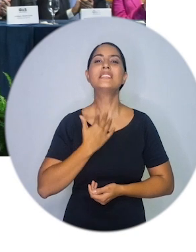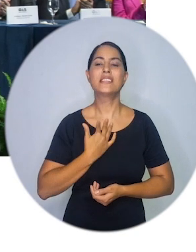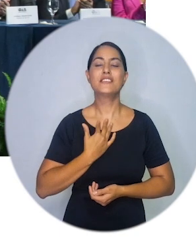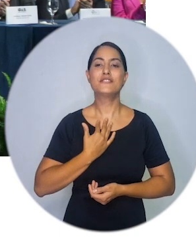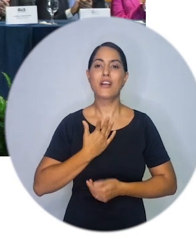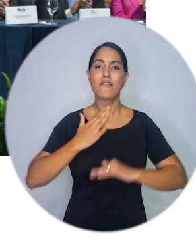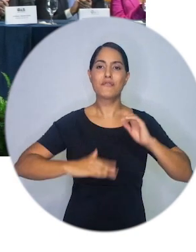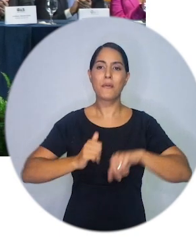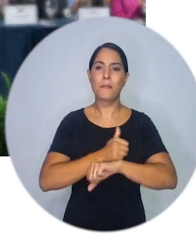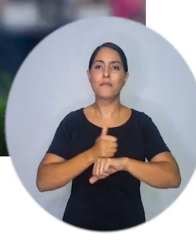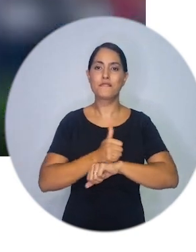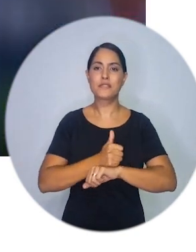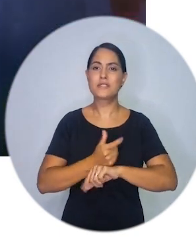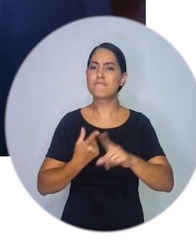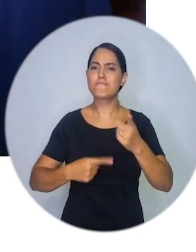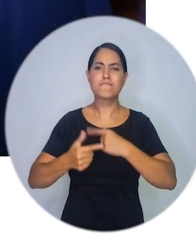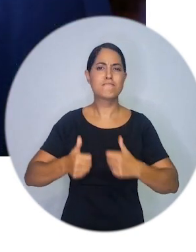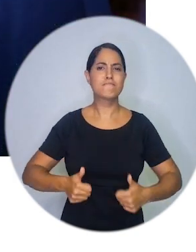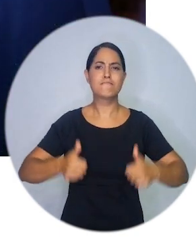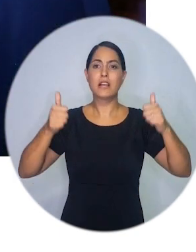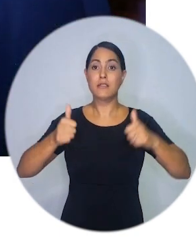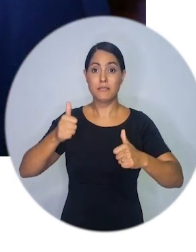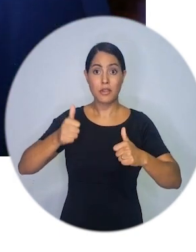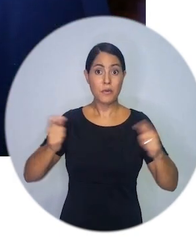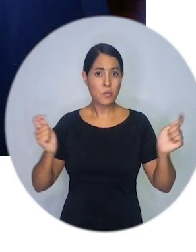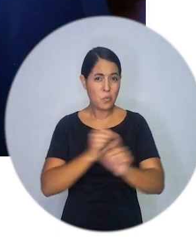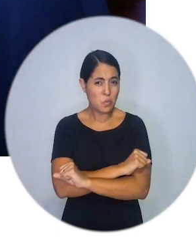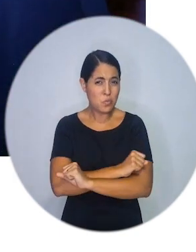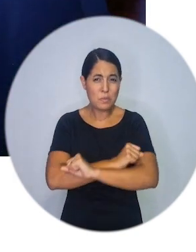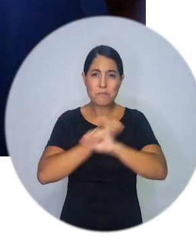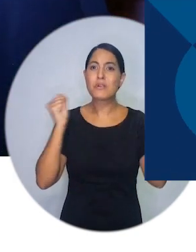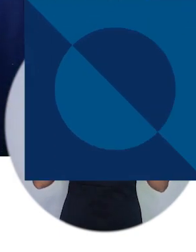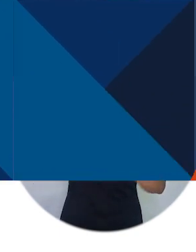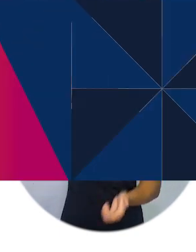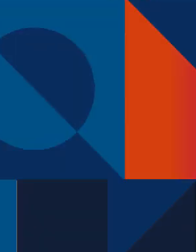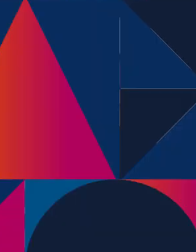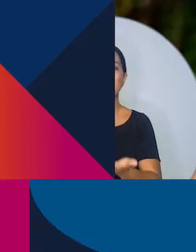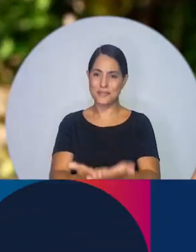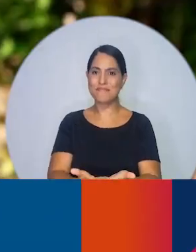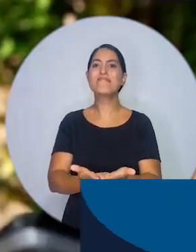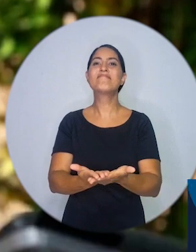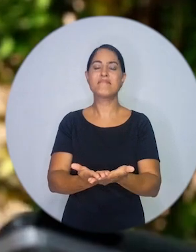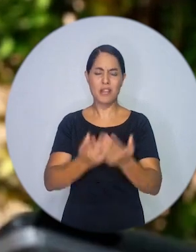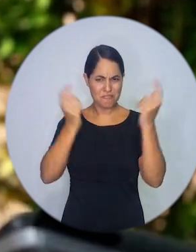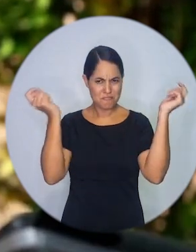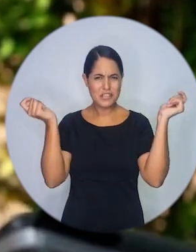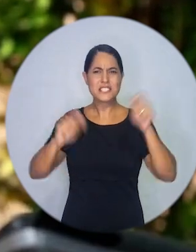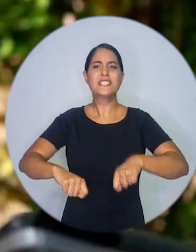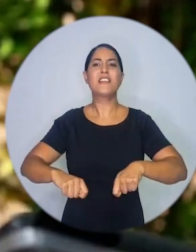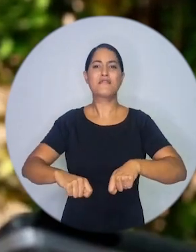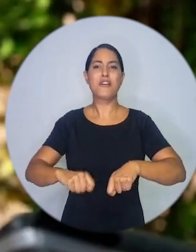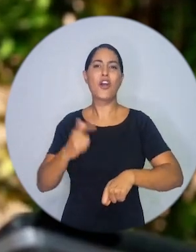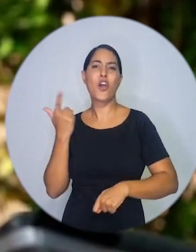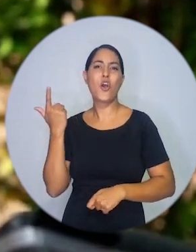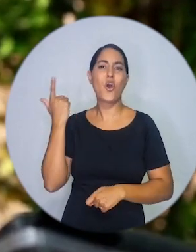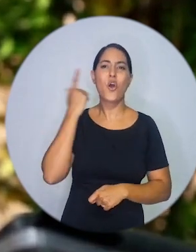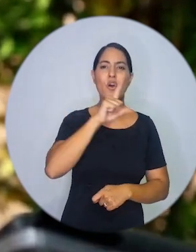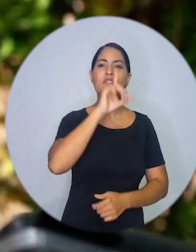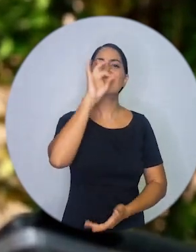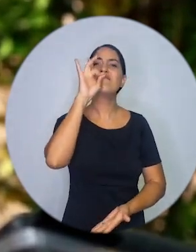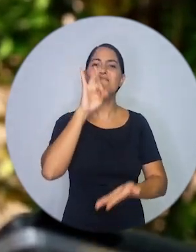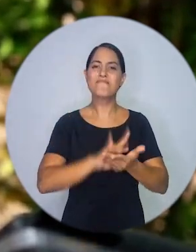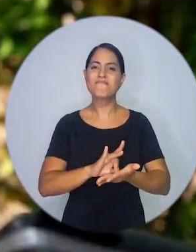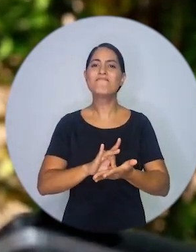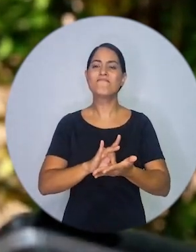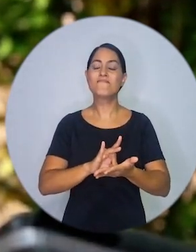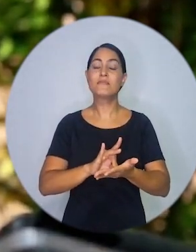condições melhores, que acreditaram no impossível, e aquilo que poderia ser utópico se tornou realidade.